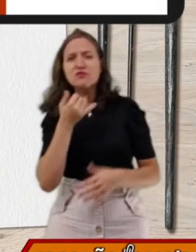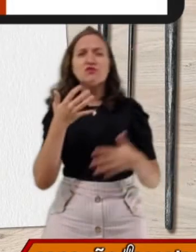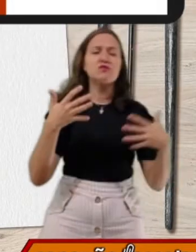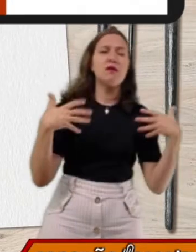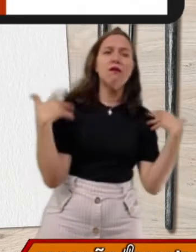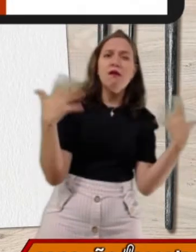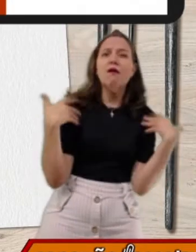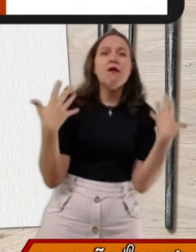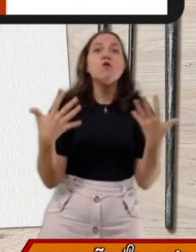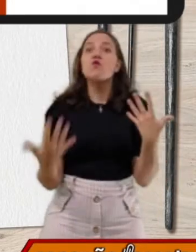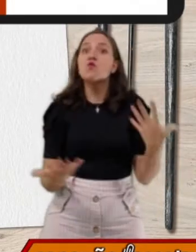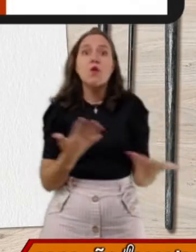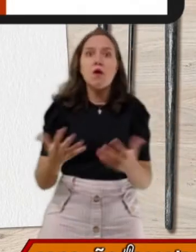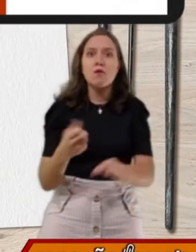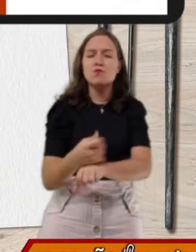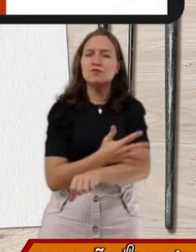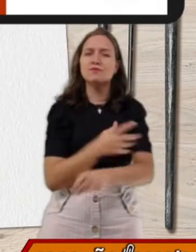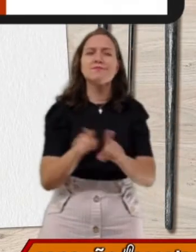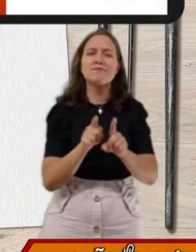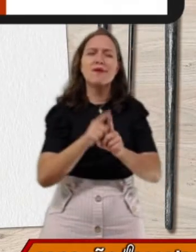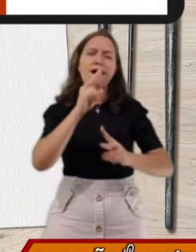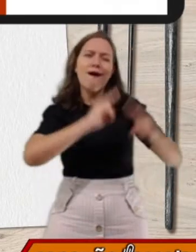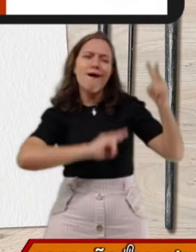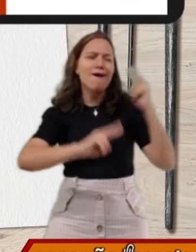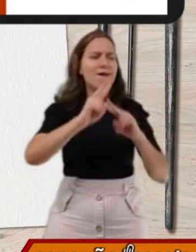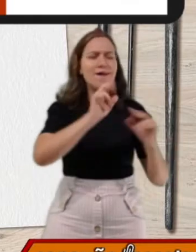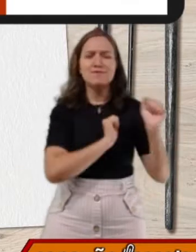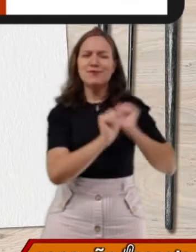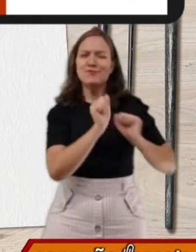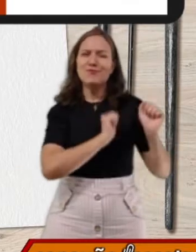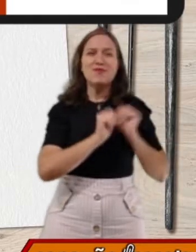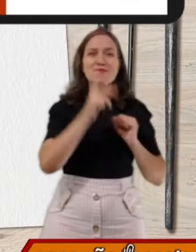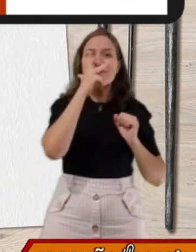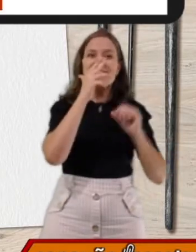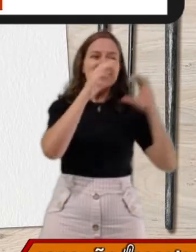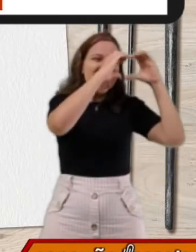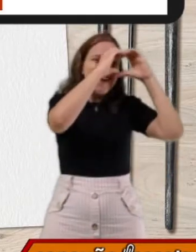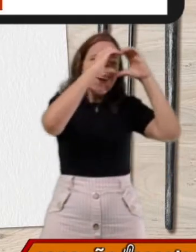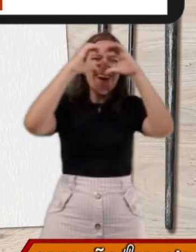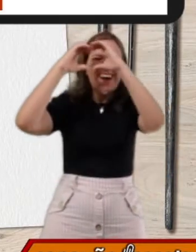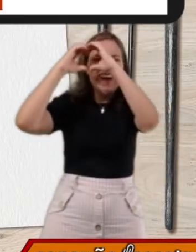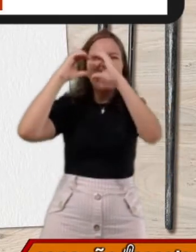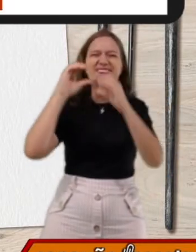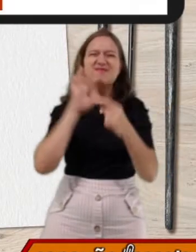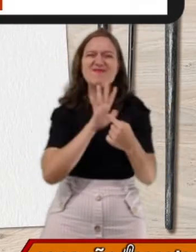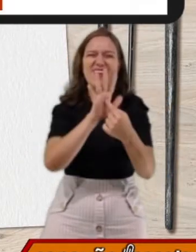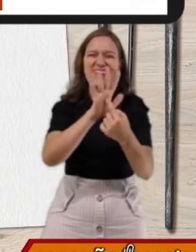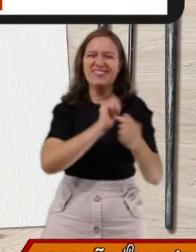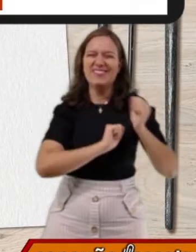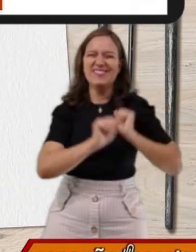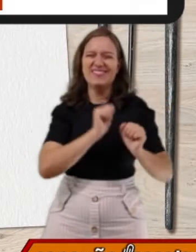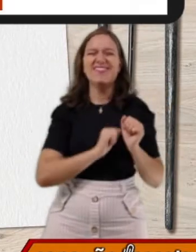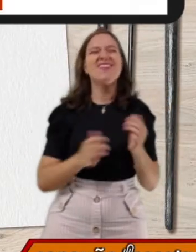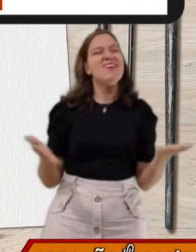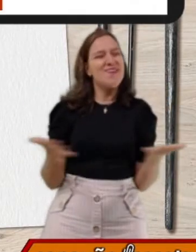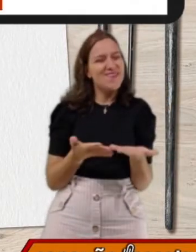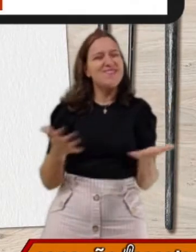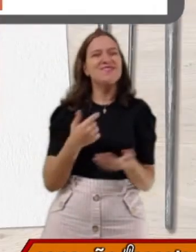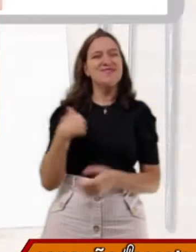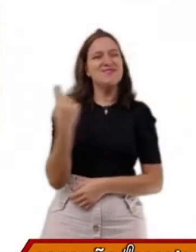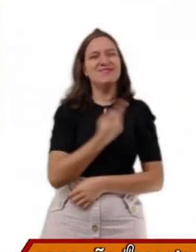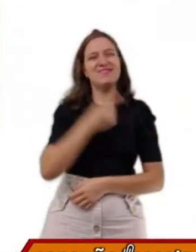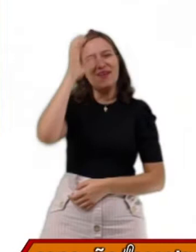aí coisa mais fofa então nós vamos aprender hoje um pouco mais sobre desenho aqui no nosso